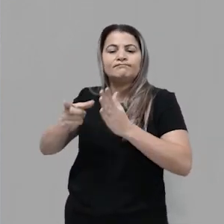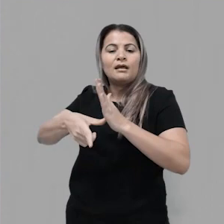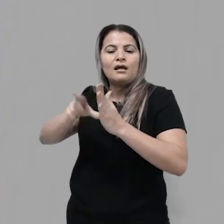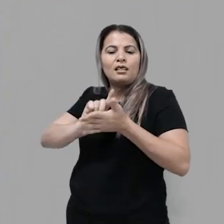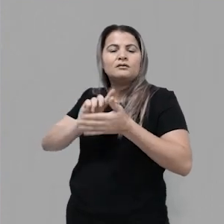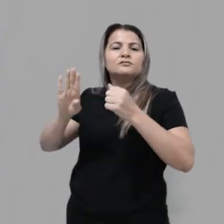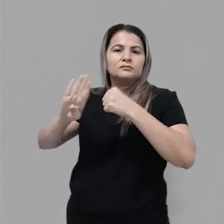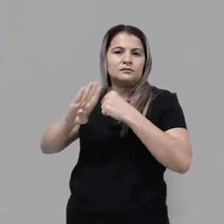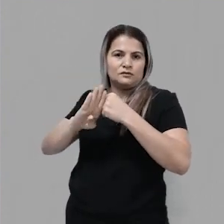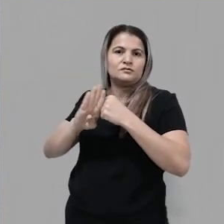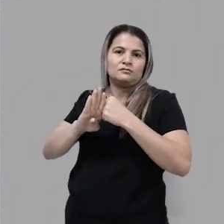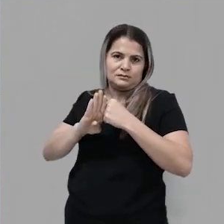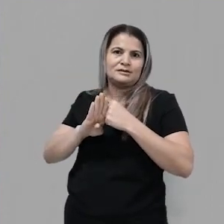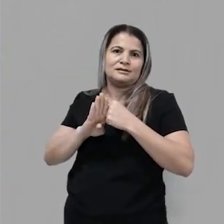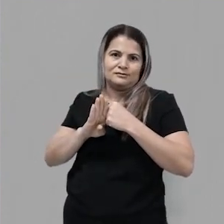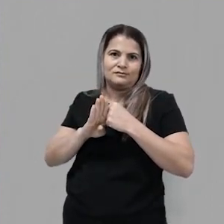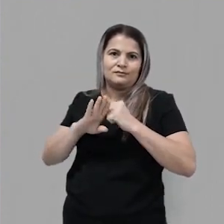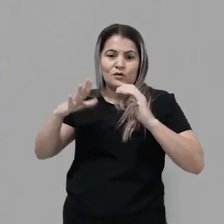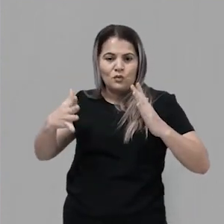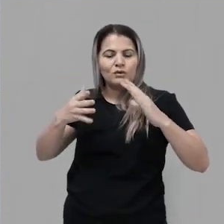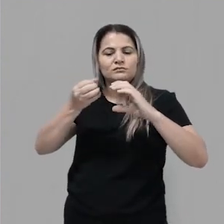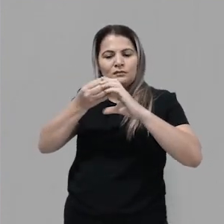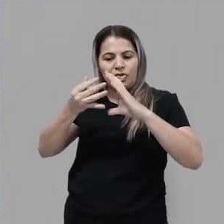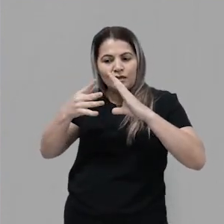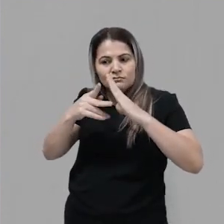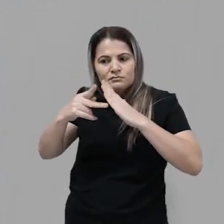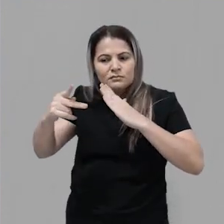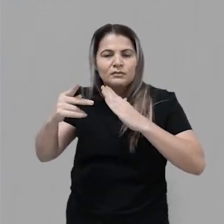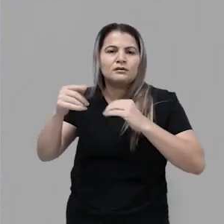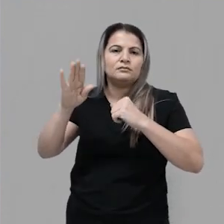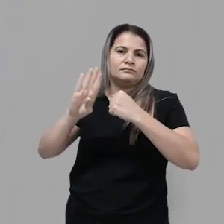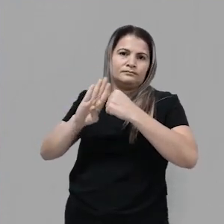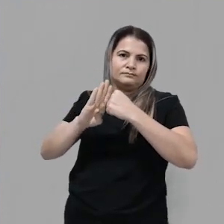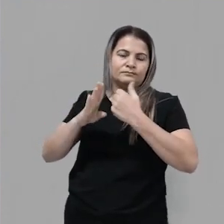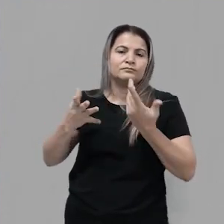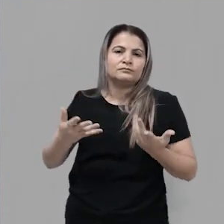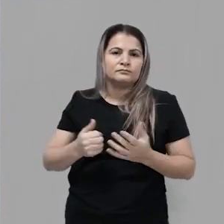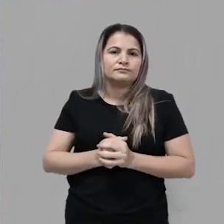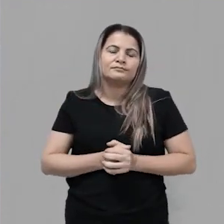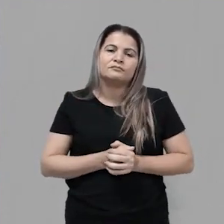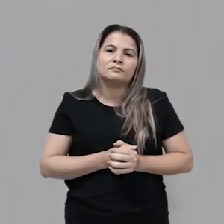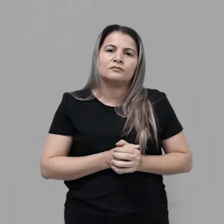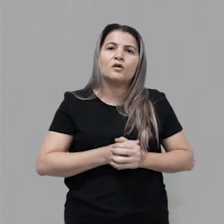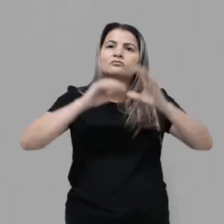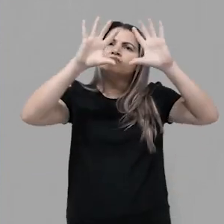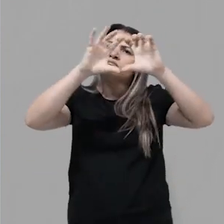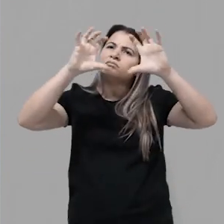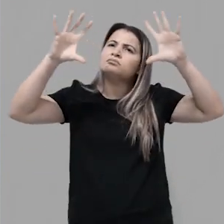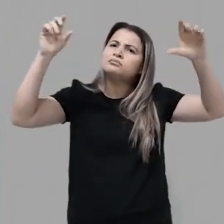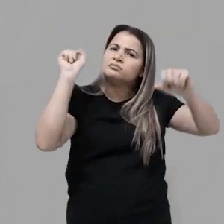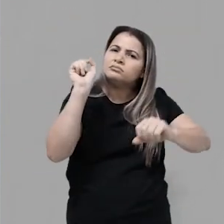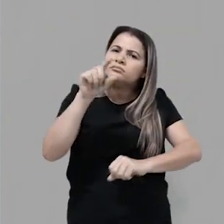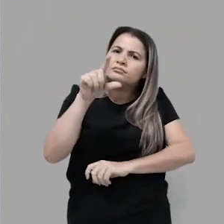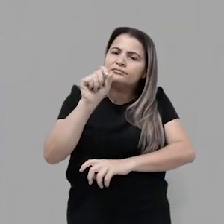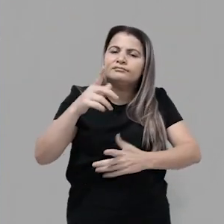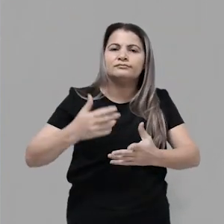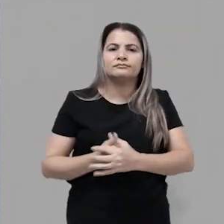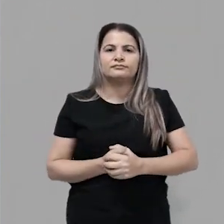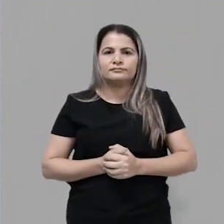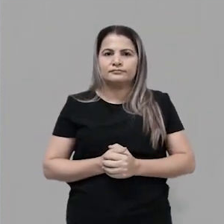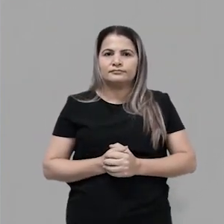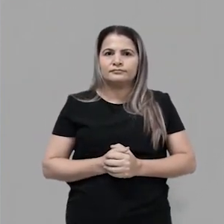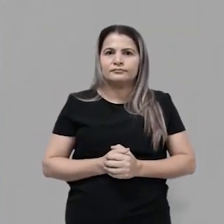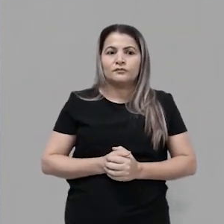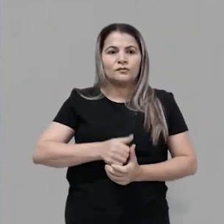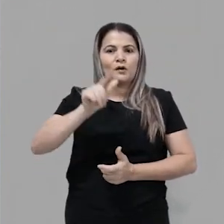substantivo, quando ele está caracterizando o nome. A blue sky, um céu azul. A